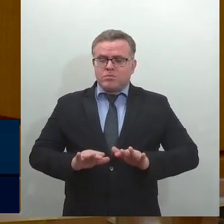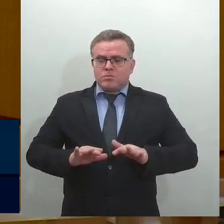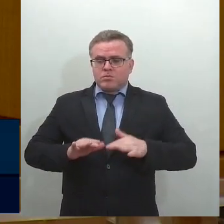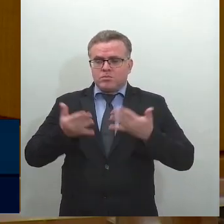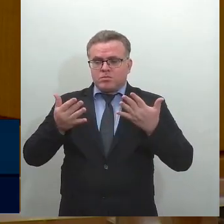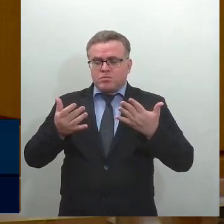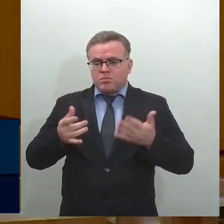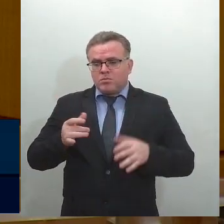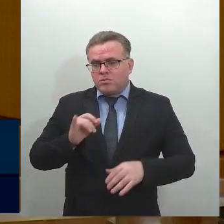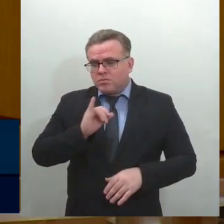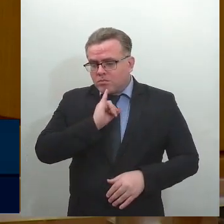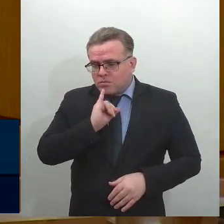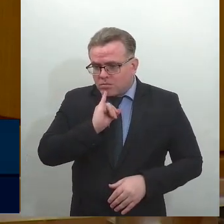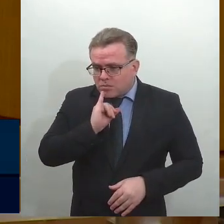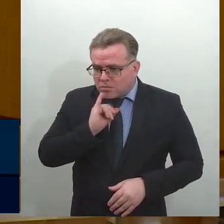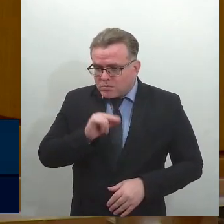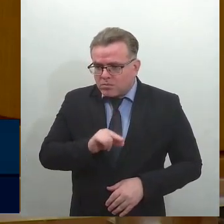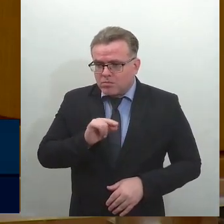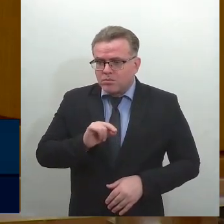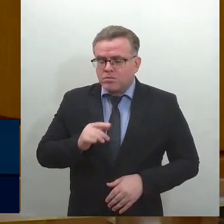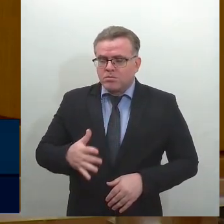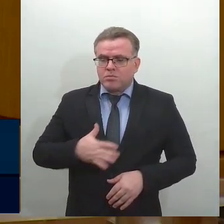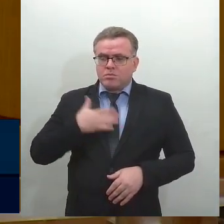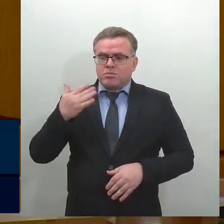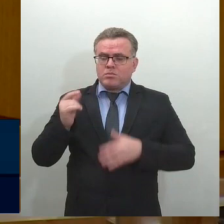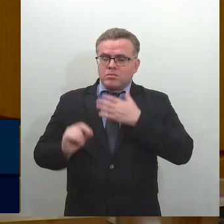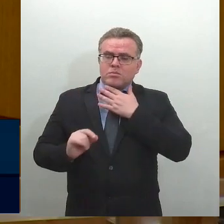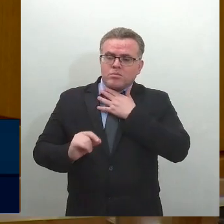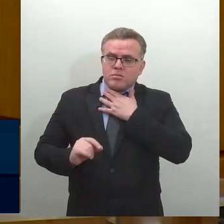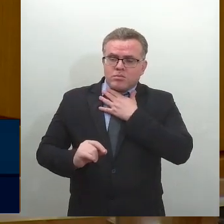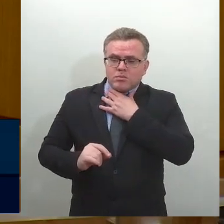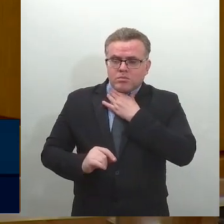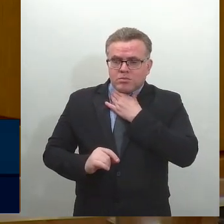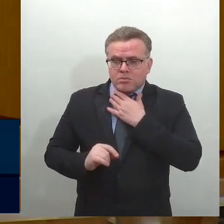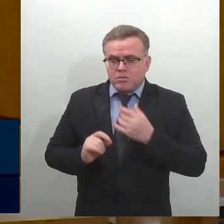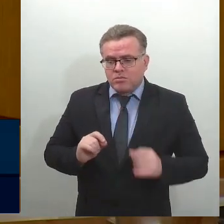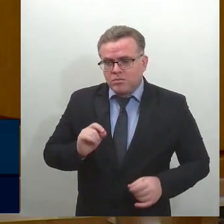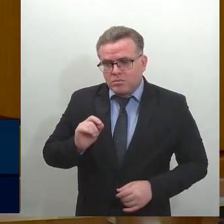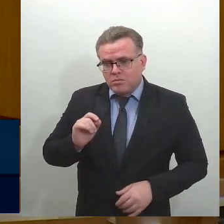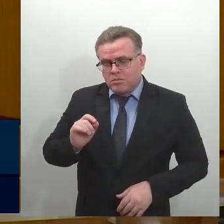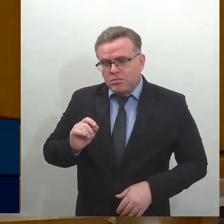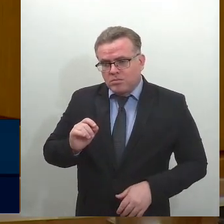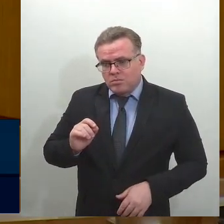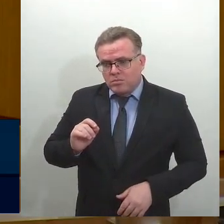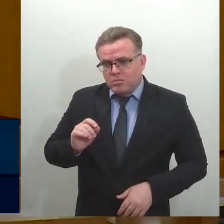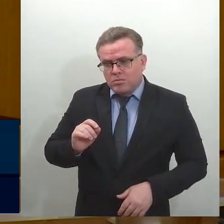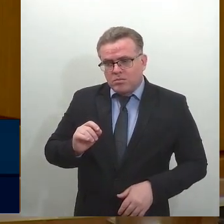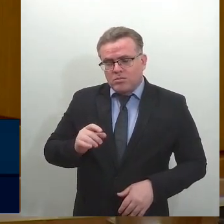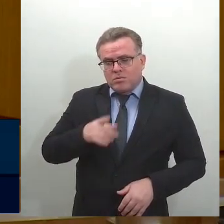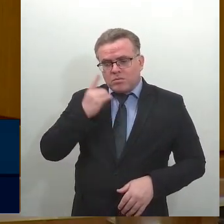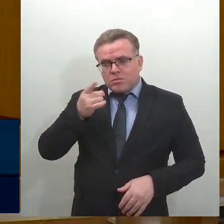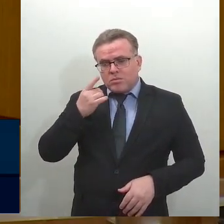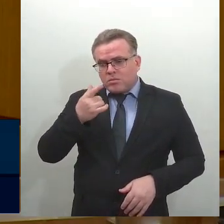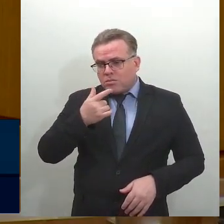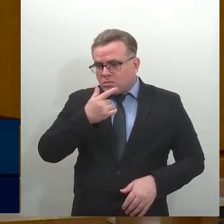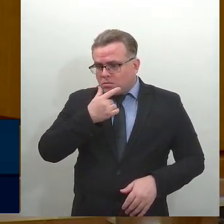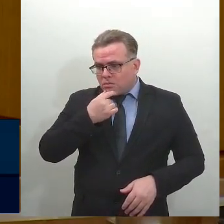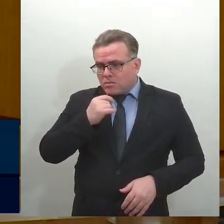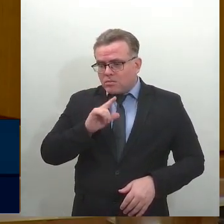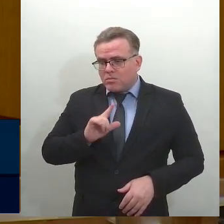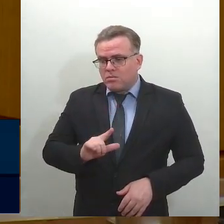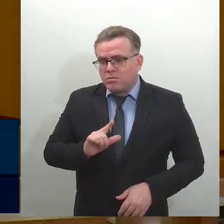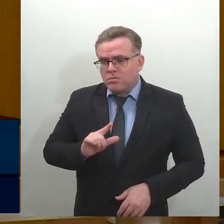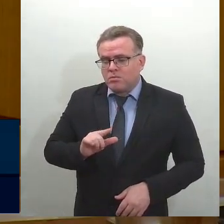é surpreendido, inclusive, com um deputado colega nosso, Luciano Bispo, dizendo, né, que Itabaiana está